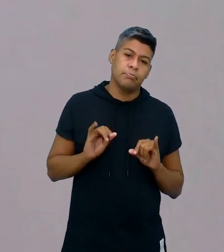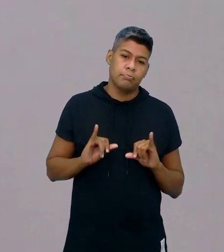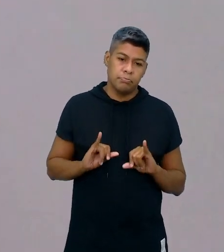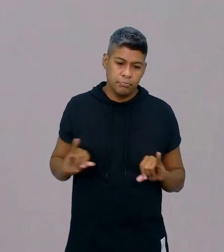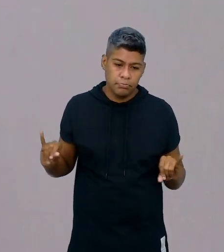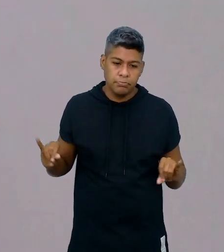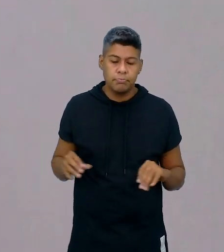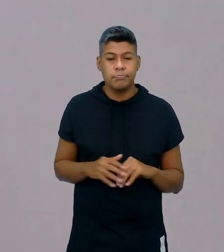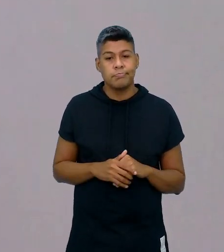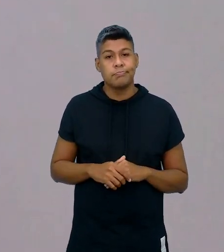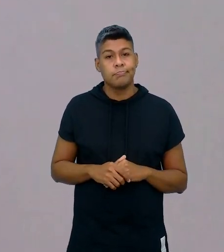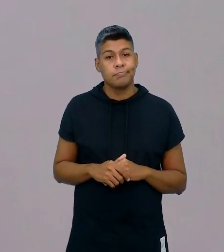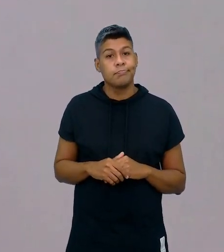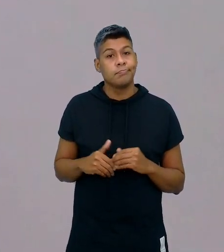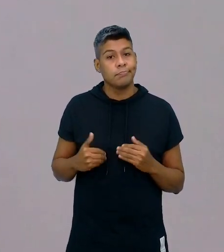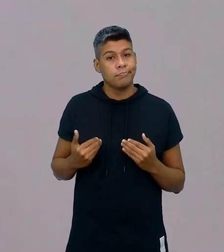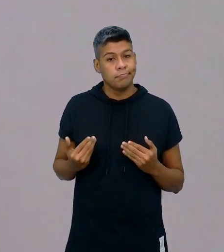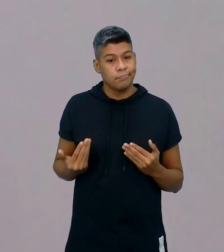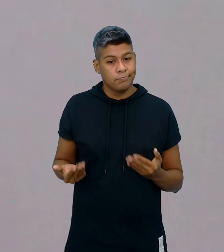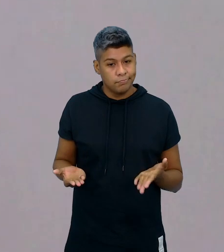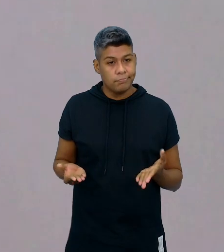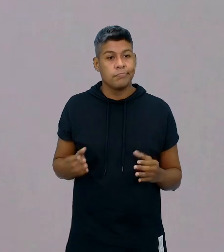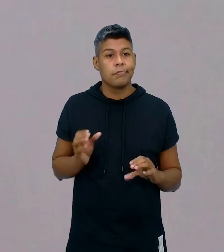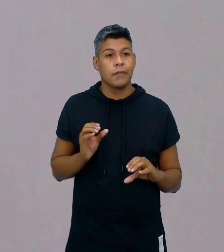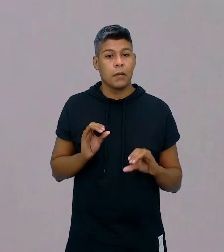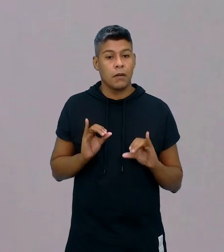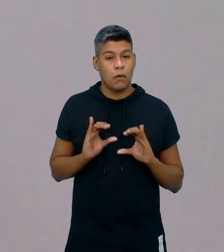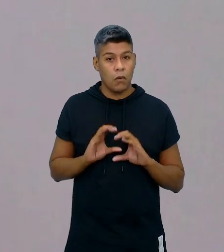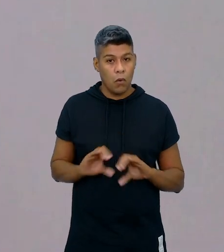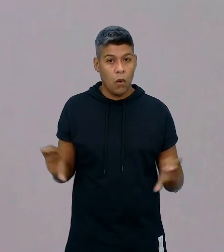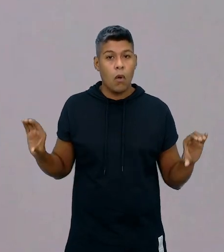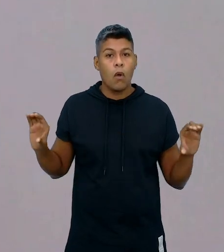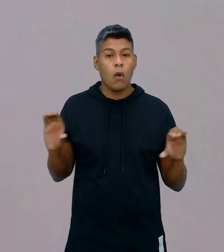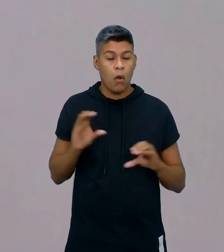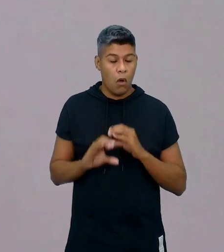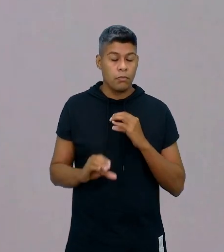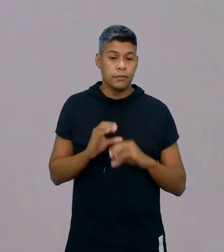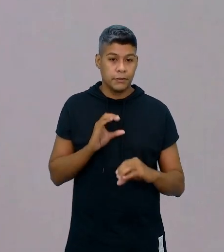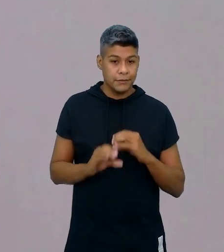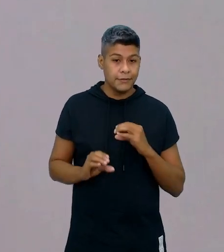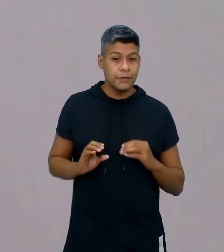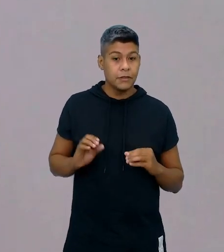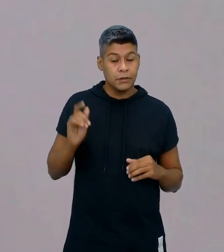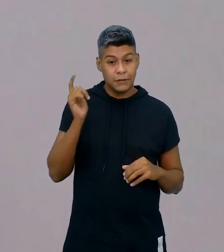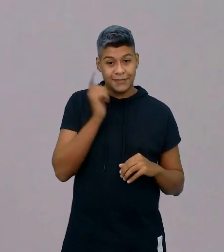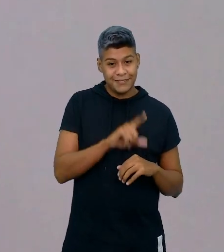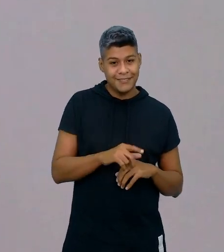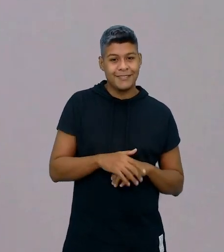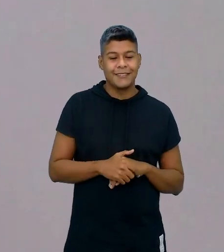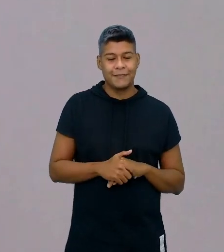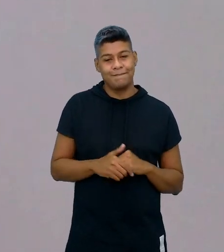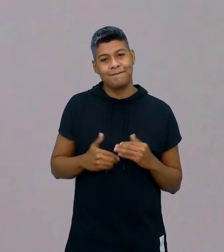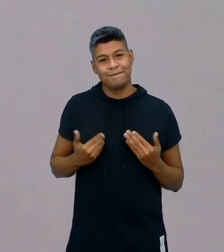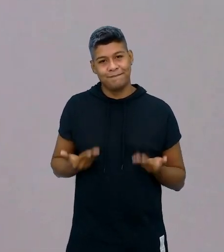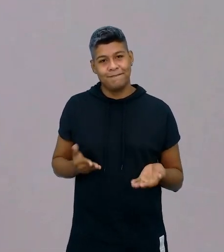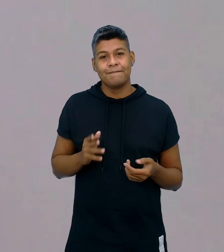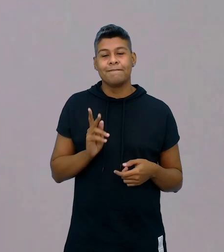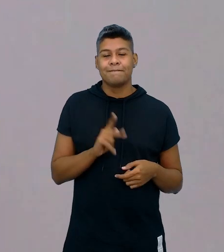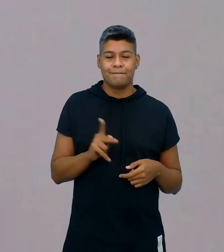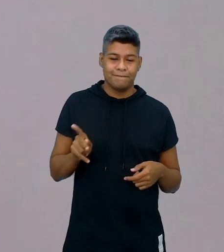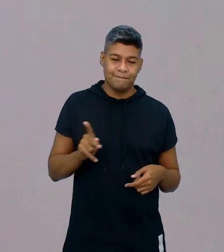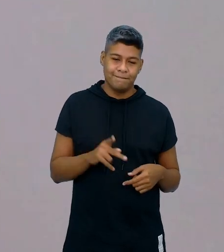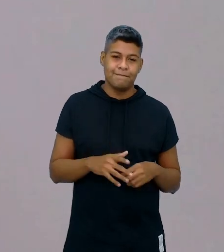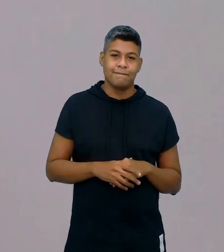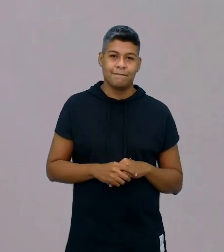campanha, enfim, a situação comunicativa, ela foi, de fato, alcançada? Enfim,